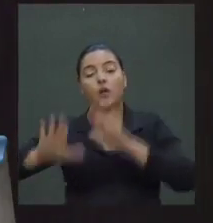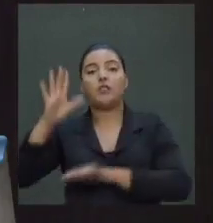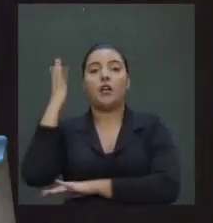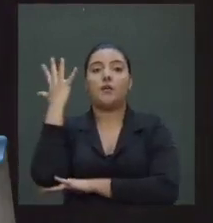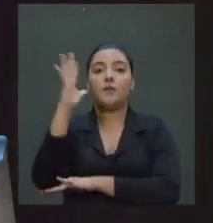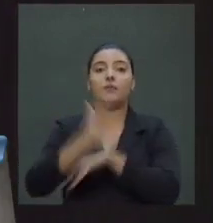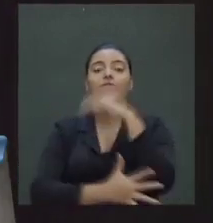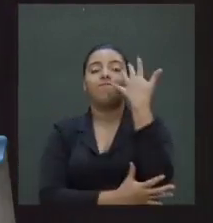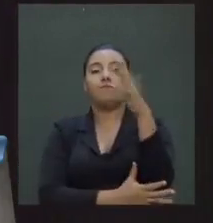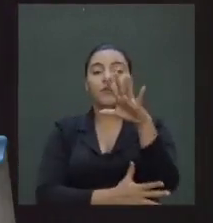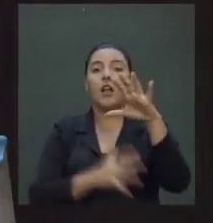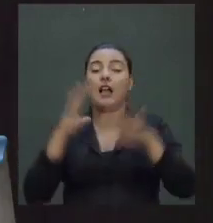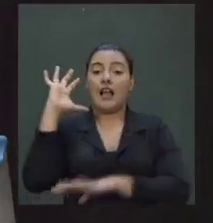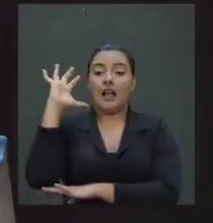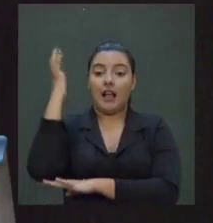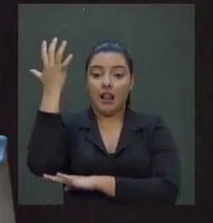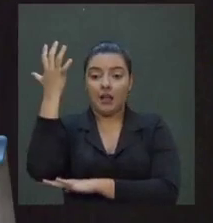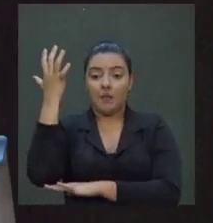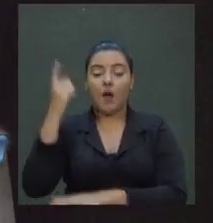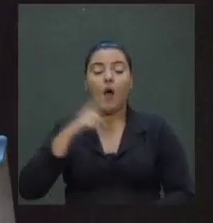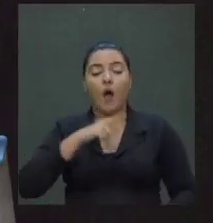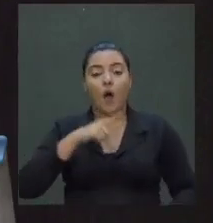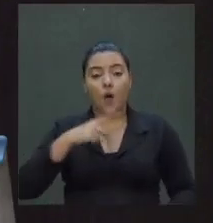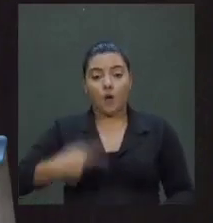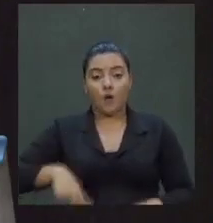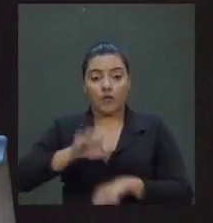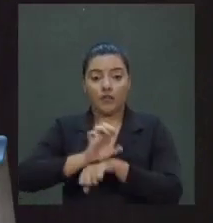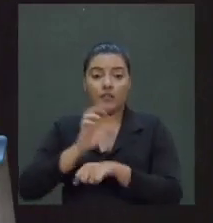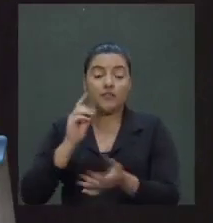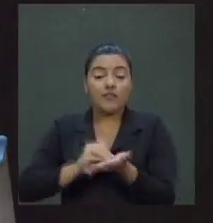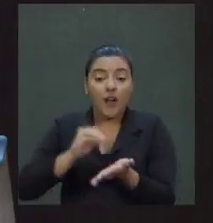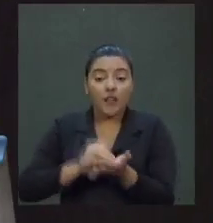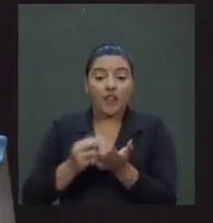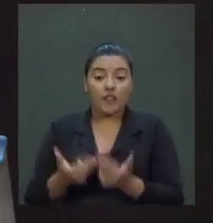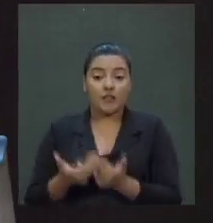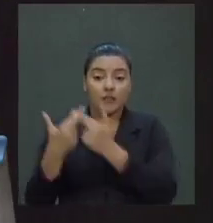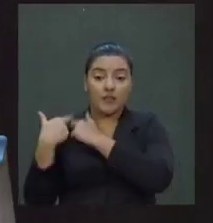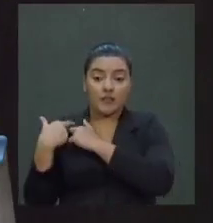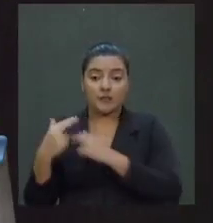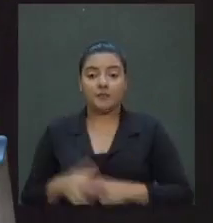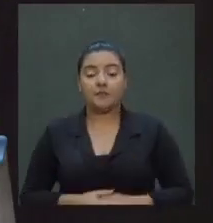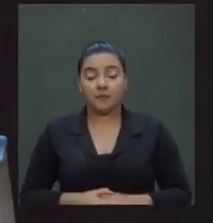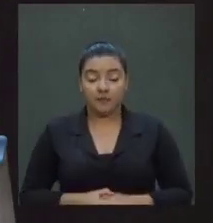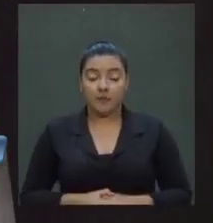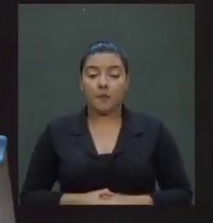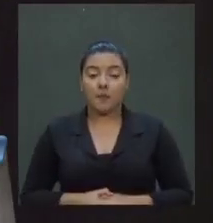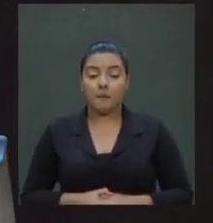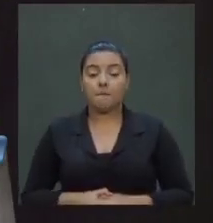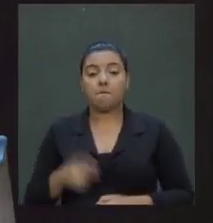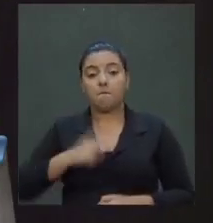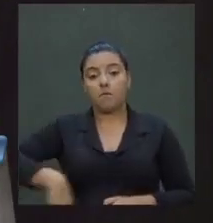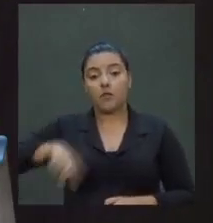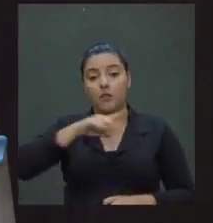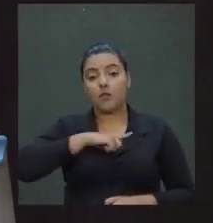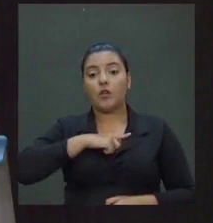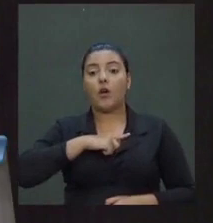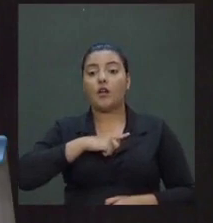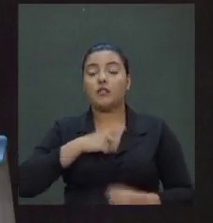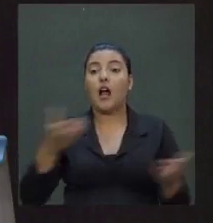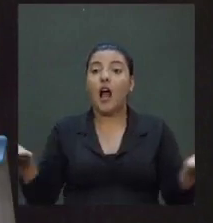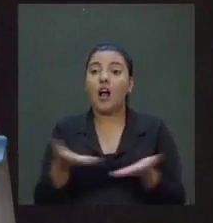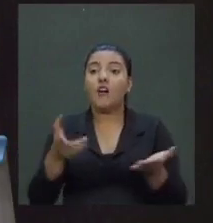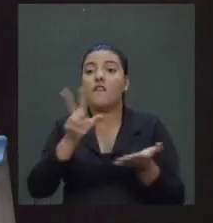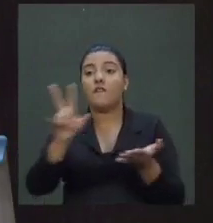ambiental climática, e ao contrário, o que o governo do estado do Ceará faz é irresponsável, que está agravando a crise ambiental climática, nós padeceremos